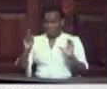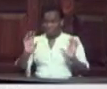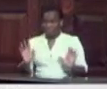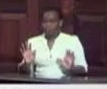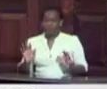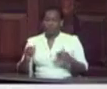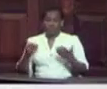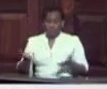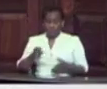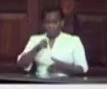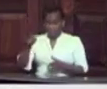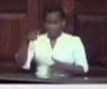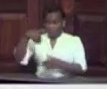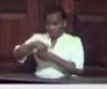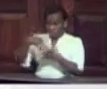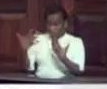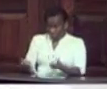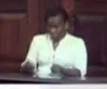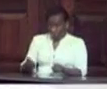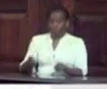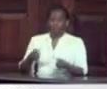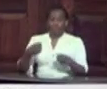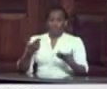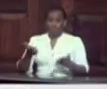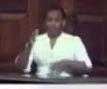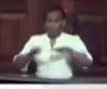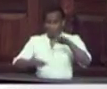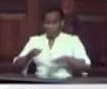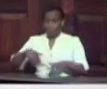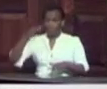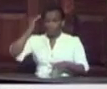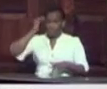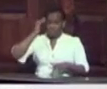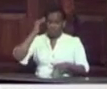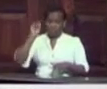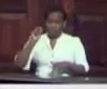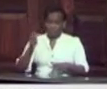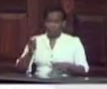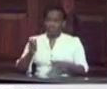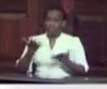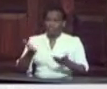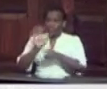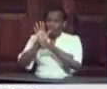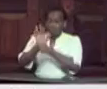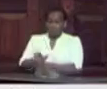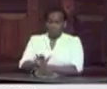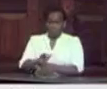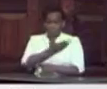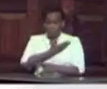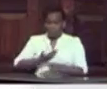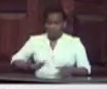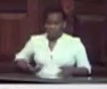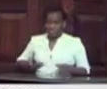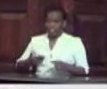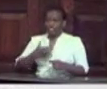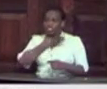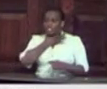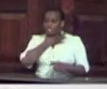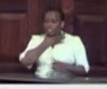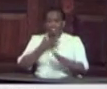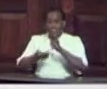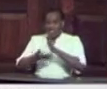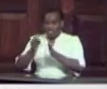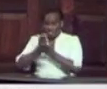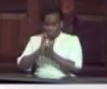né? Aqueles que votaram, talvez entendendo, querendo ajudar o governo a sair dessa